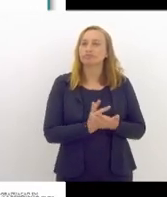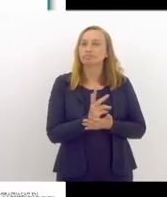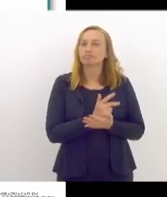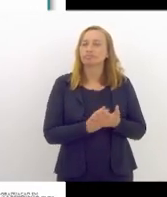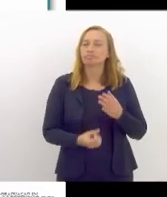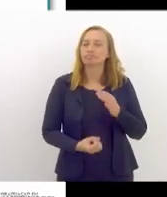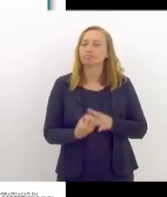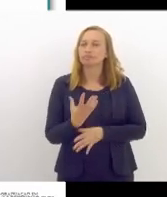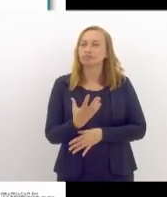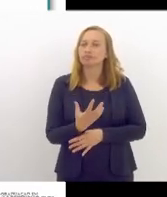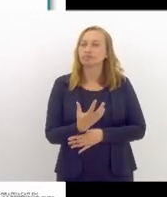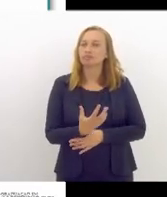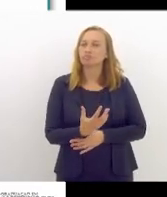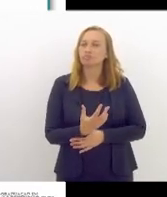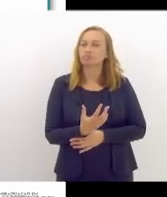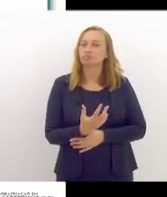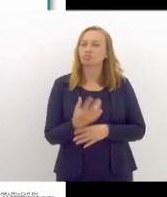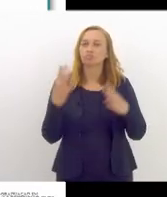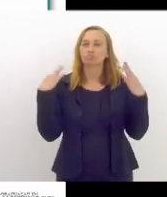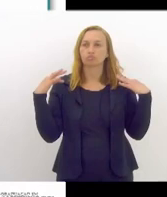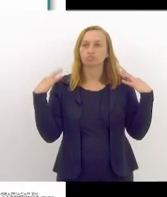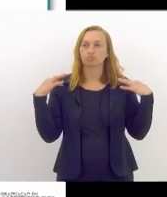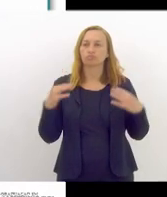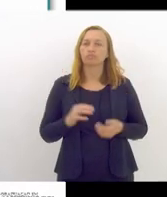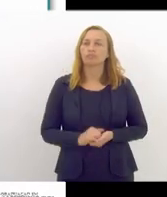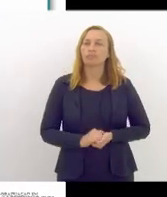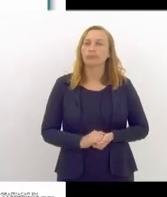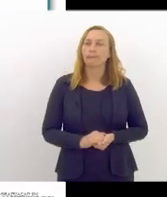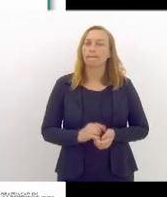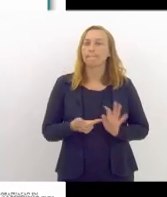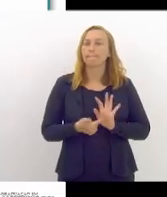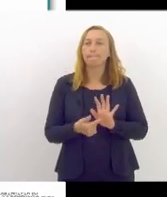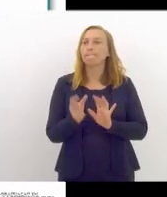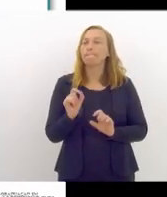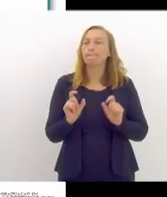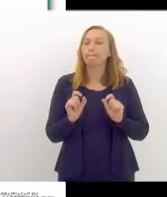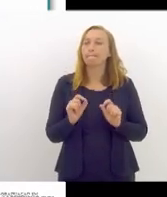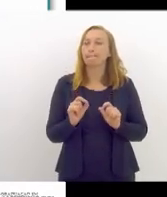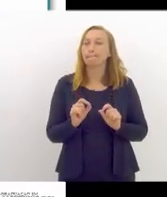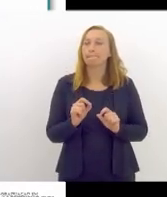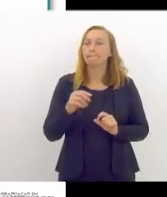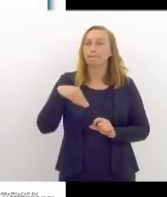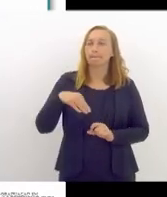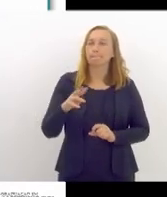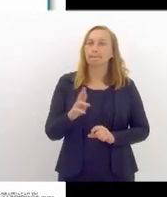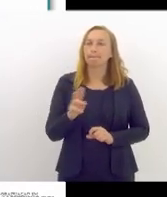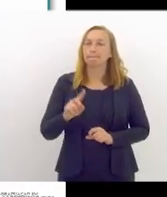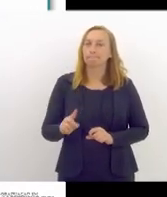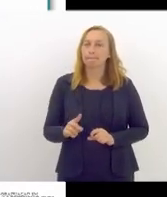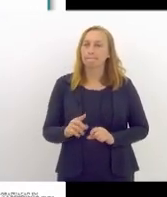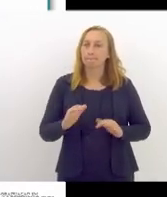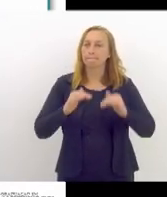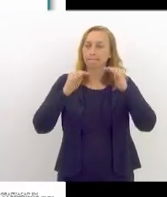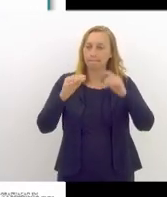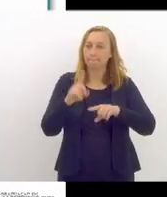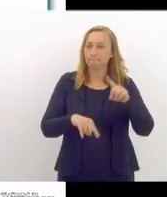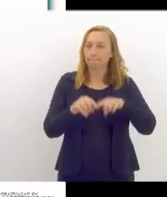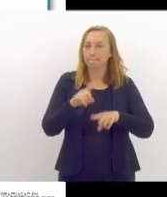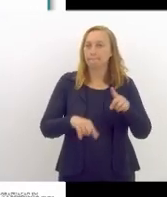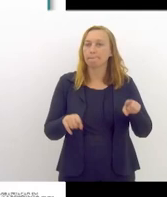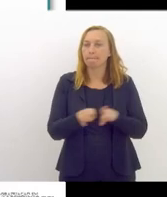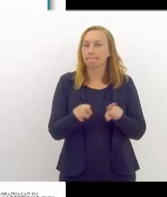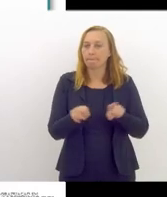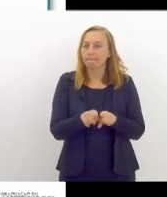cadeia produtiva do Turismo o que que eu quis mostrar aqui que a matriz de insumo do produto também dá para você fazer